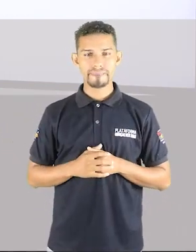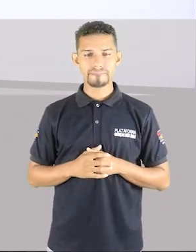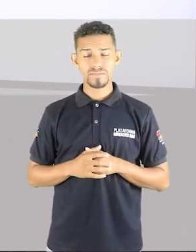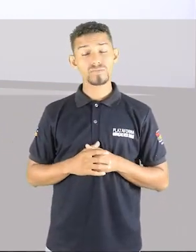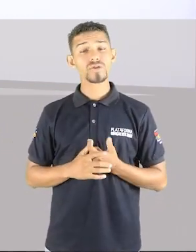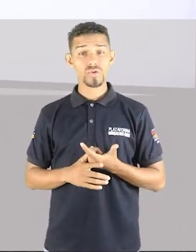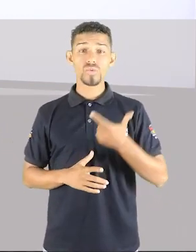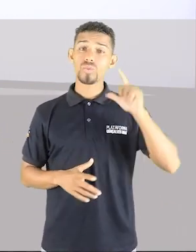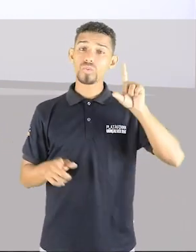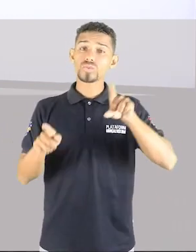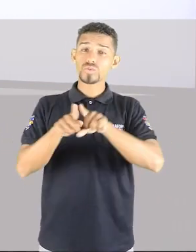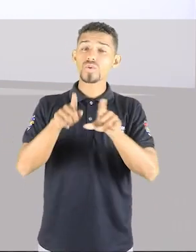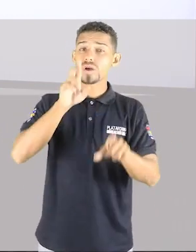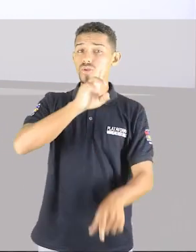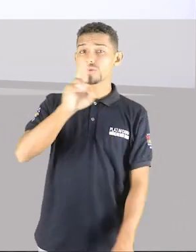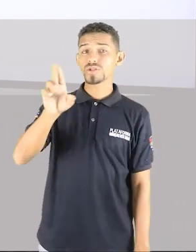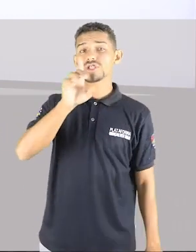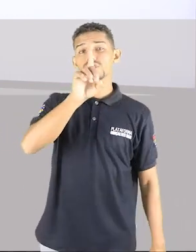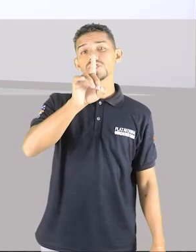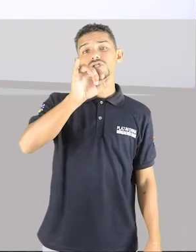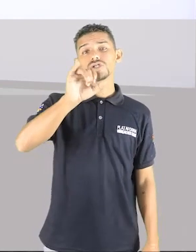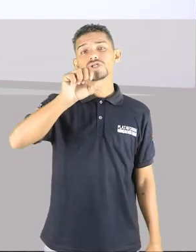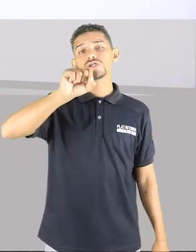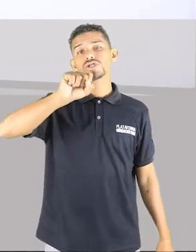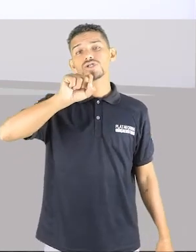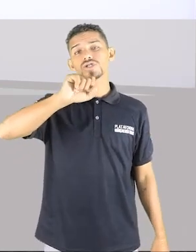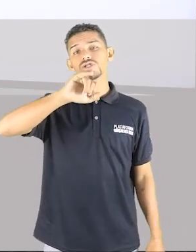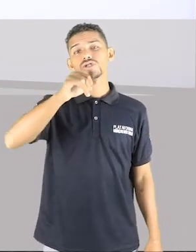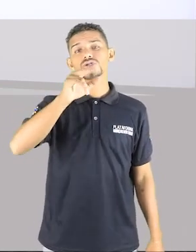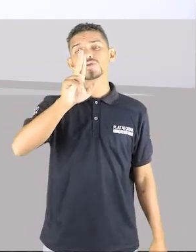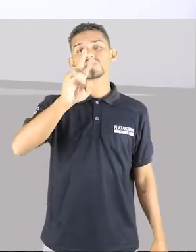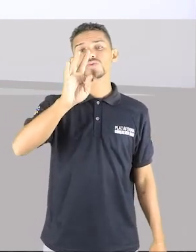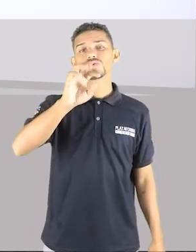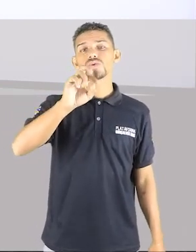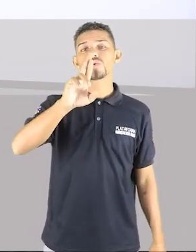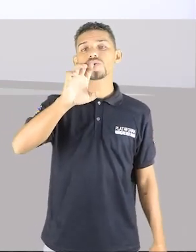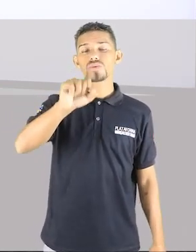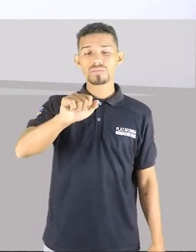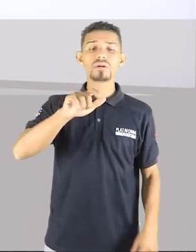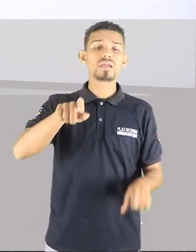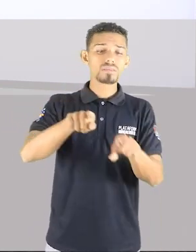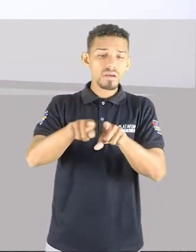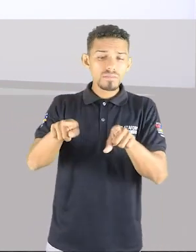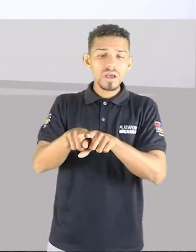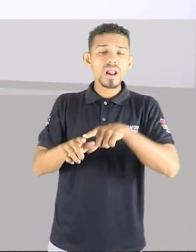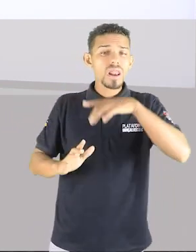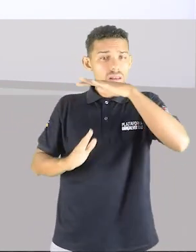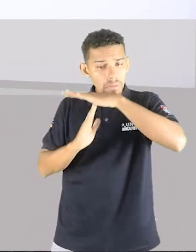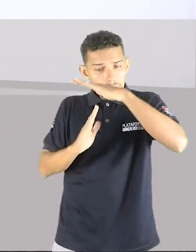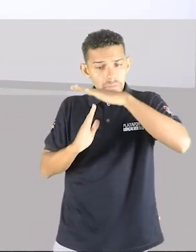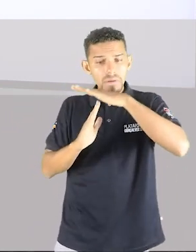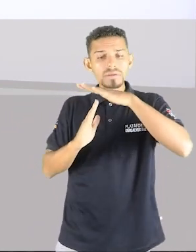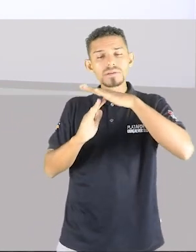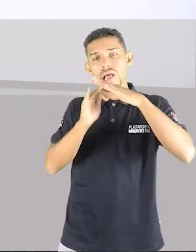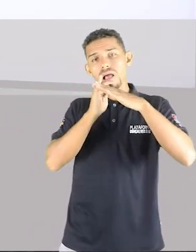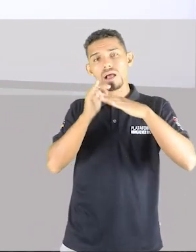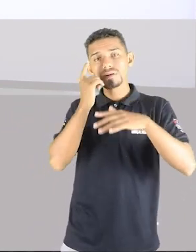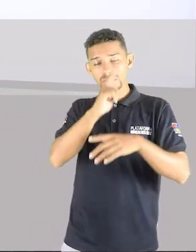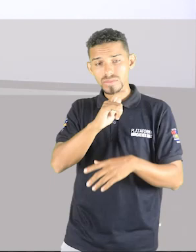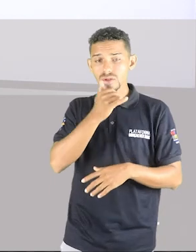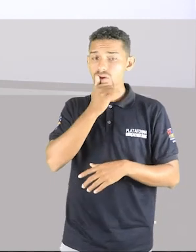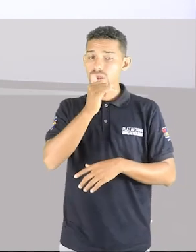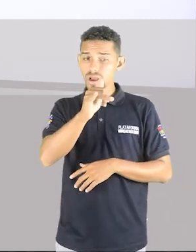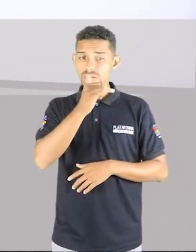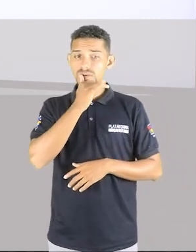os disjuntores que também são dispositivos de segurança que eles limitam a quantidade de corrente